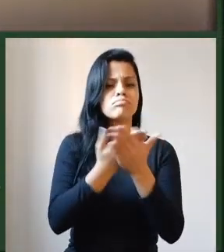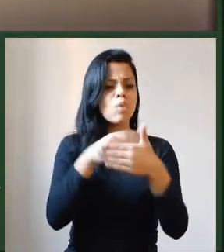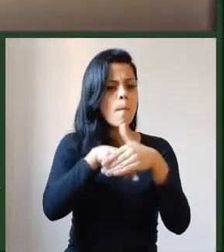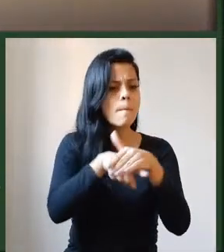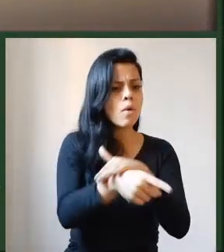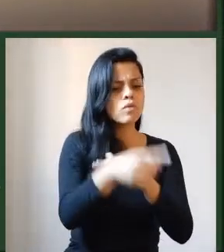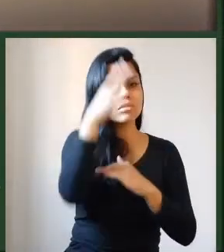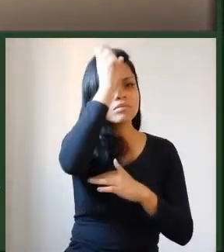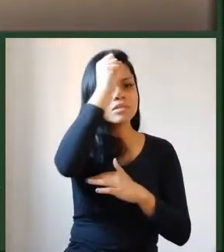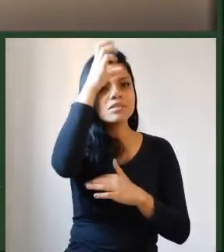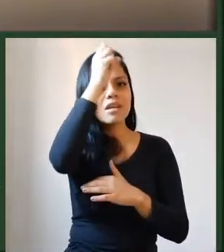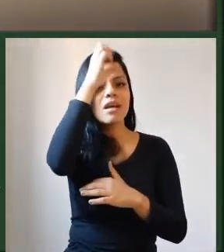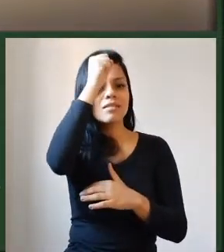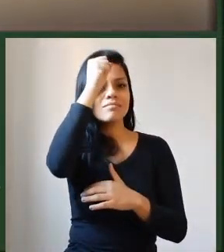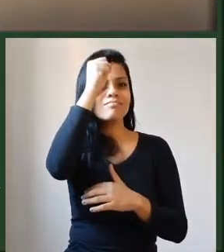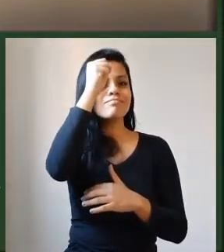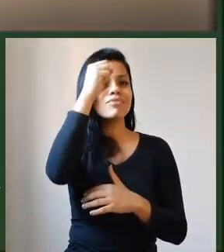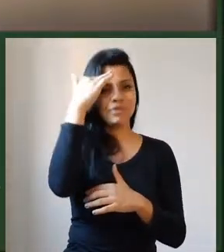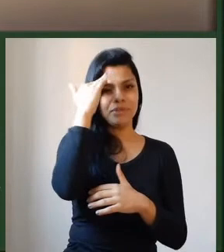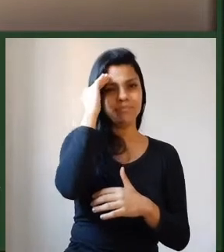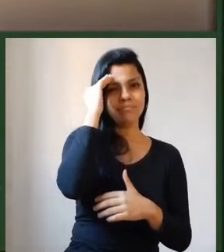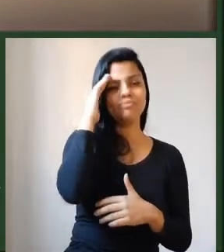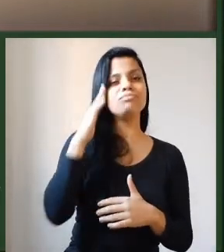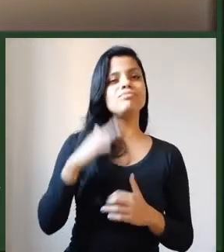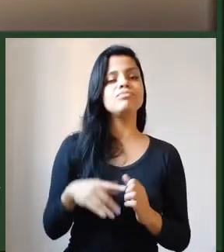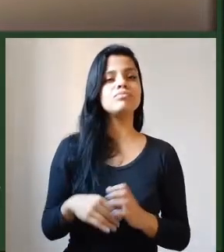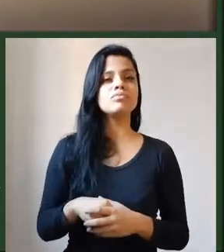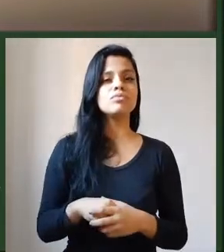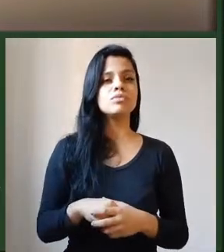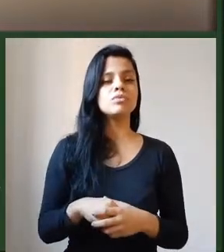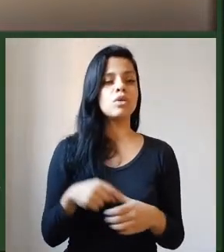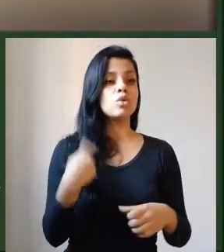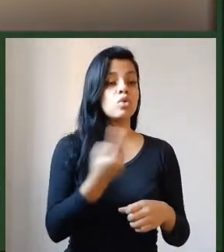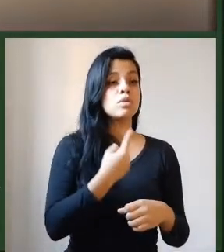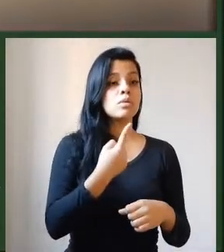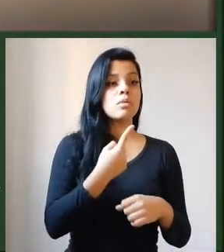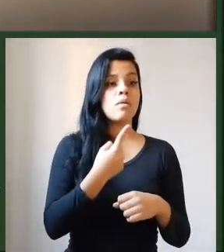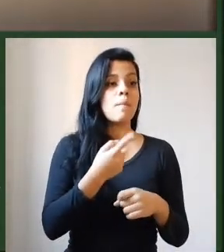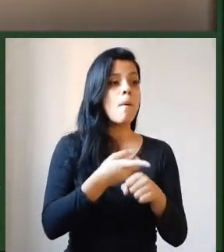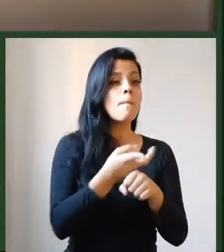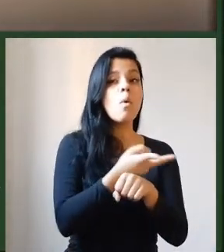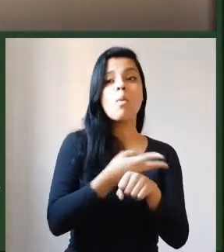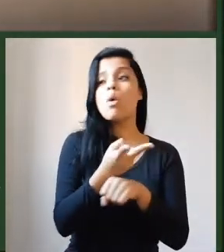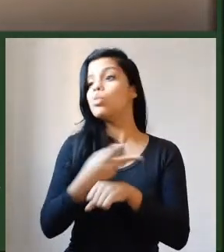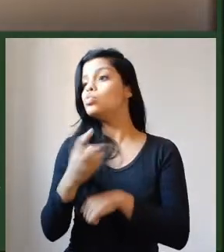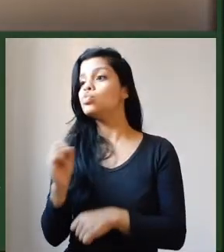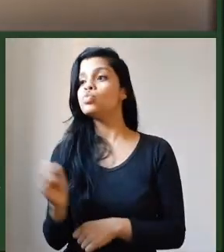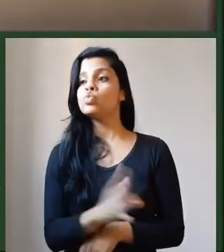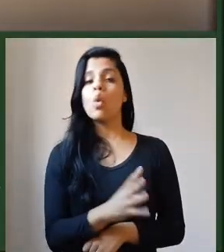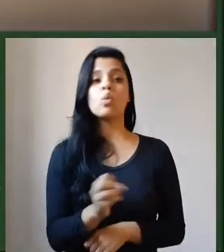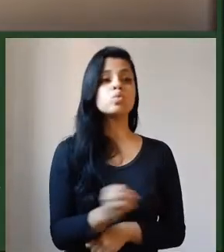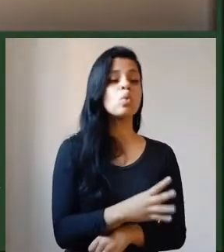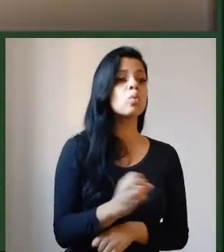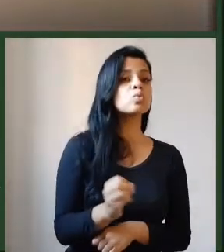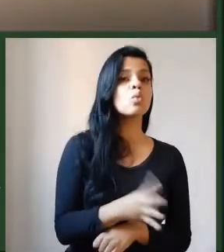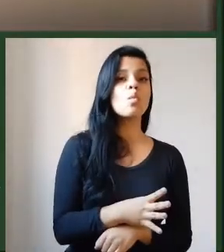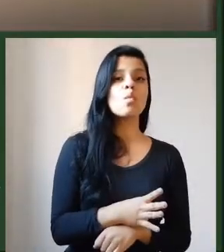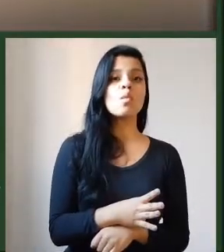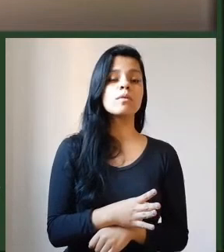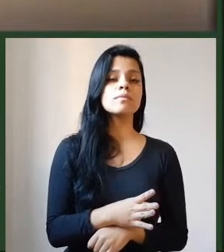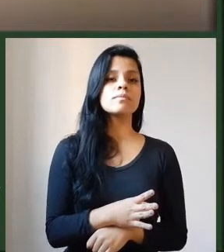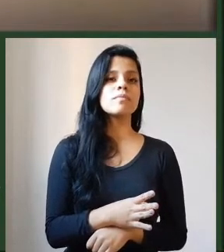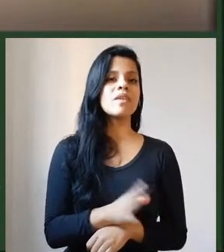ficar buscando novidade o tempo inteiro, muitas vezes essas novidades não têm nenhuma base sólida